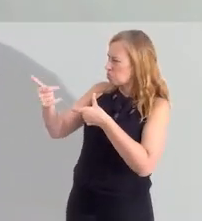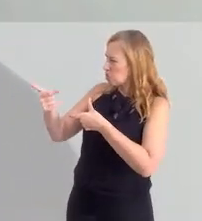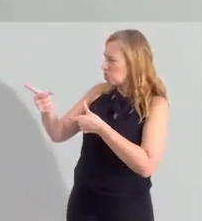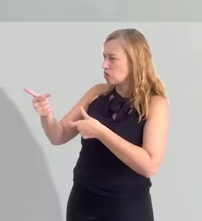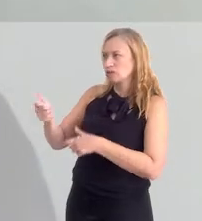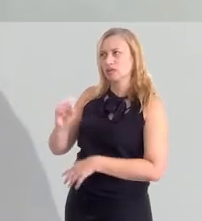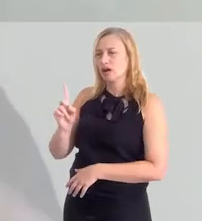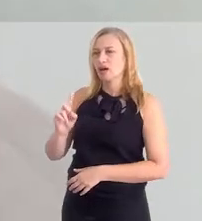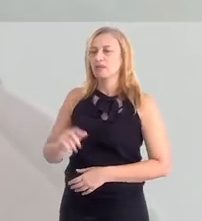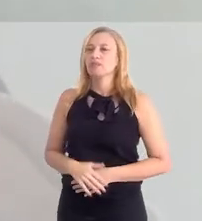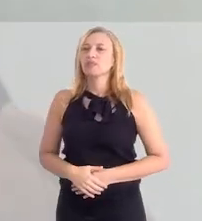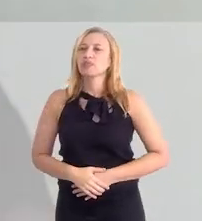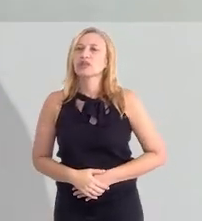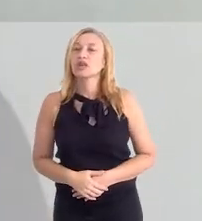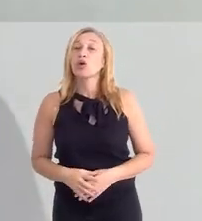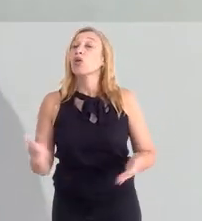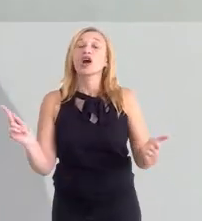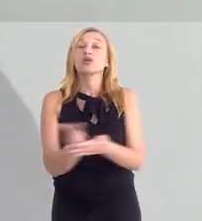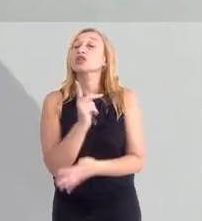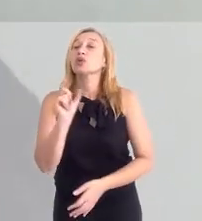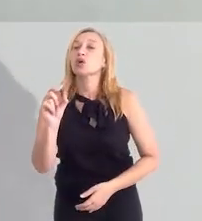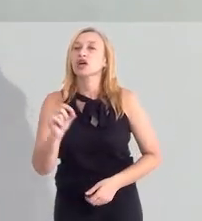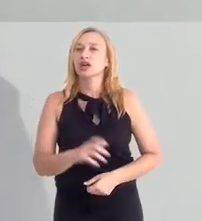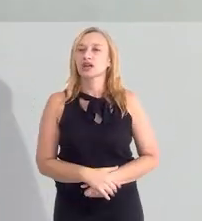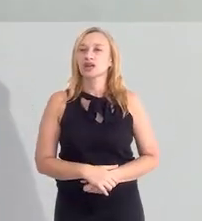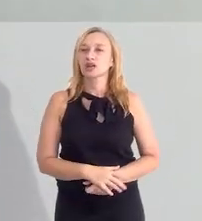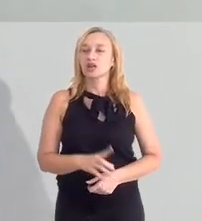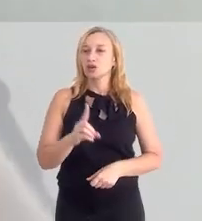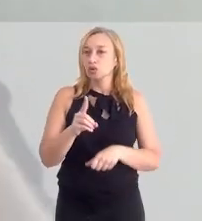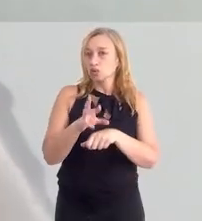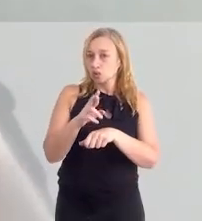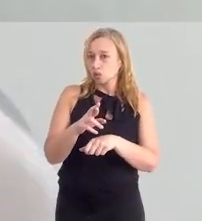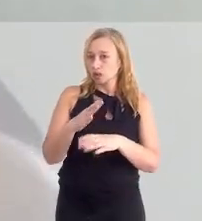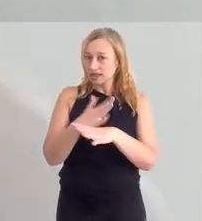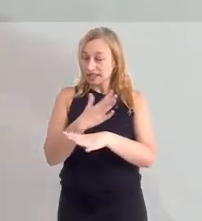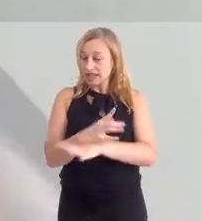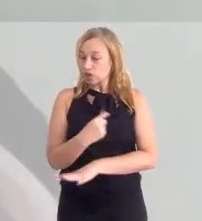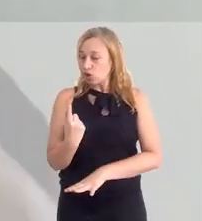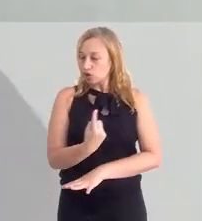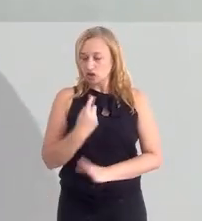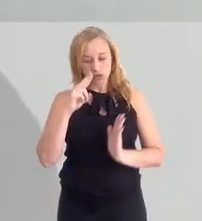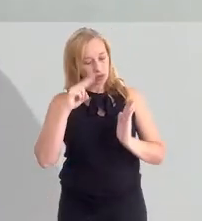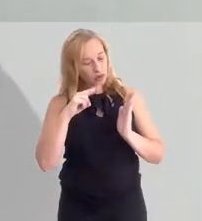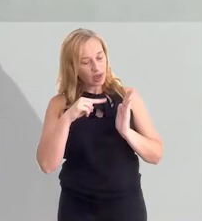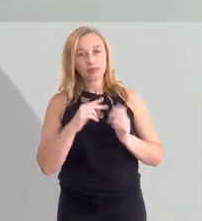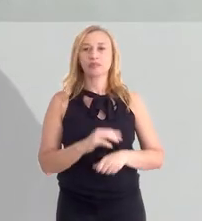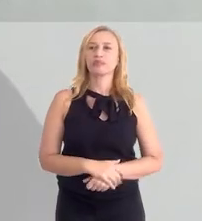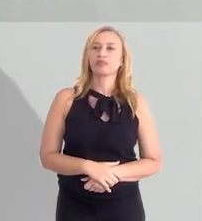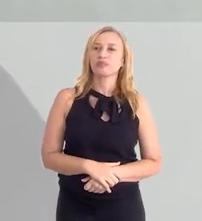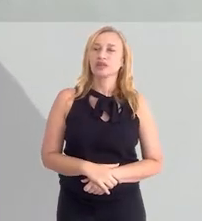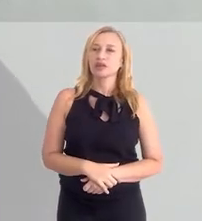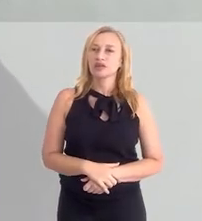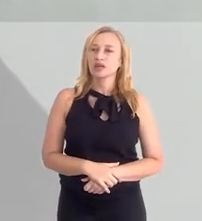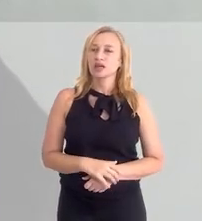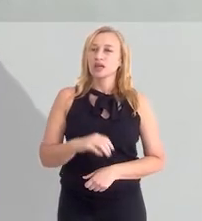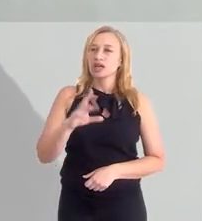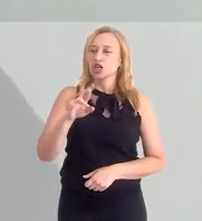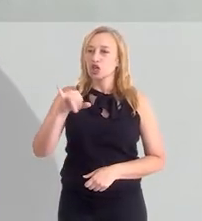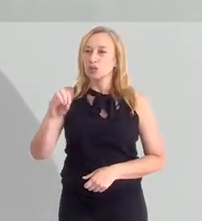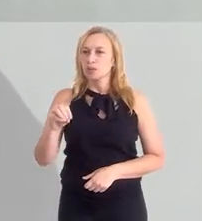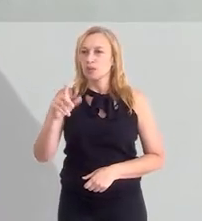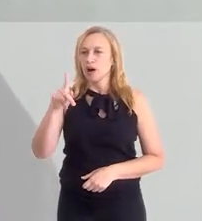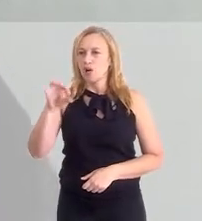você entende que quem que o que aconteceu foi o seguinte: está lá o doutor da cidade, nós, e o Riobaldo, esse